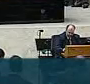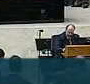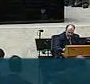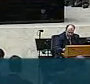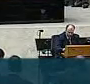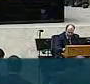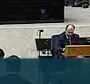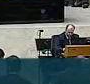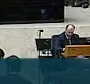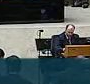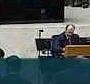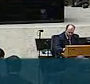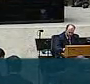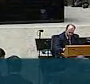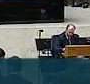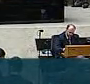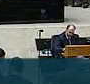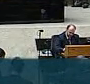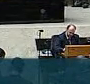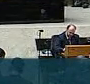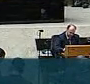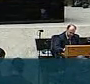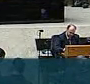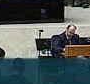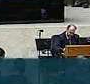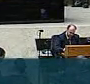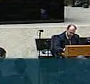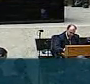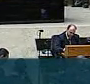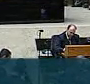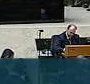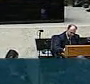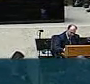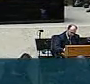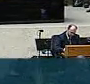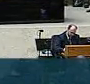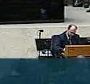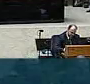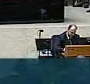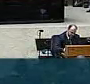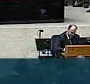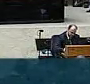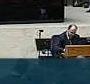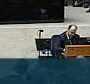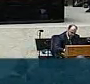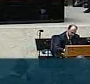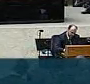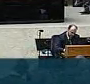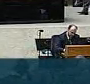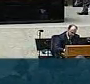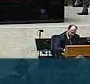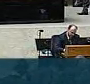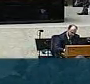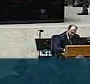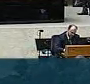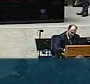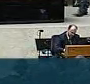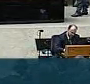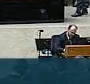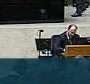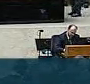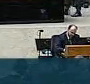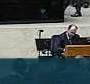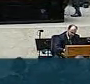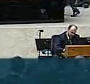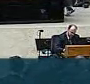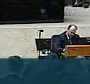Eu não gosto depois, se eu puder fazer logo, mas aqui nós temos limitação. Então, fazendo isso, eu acho que atende